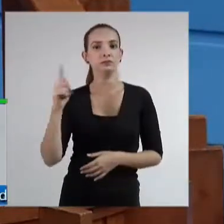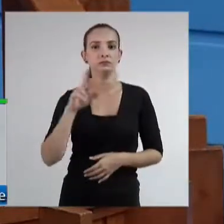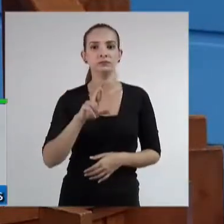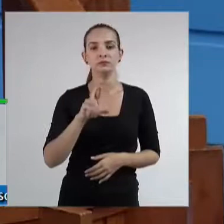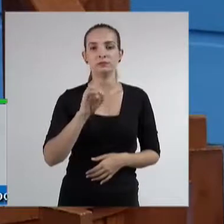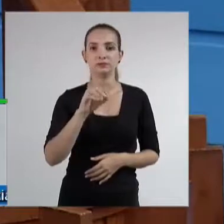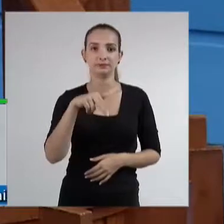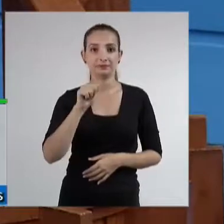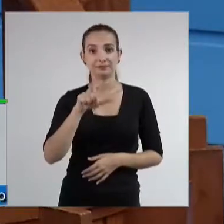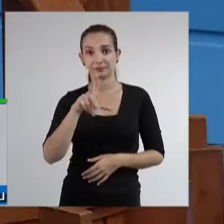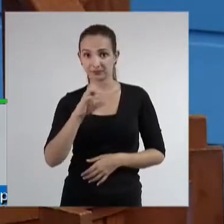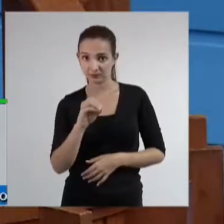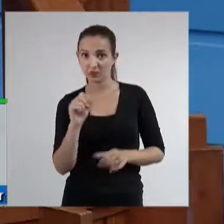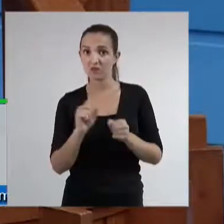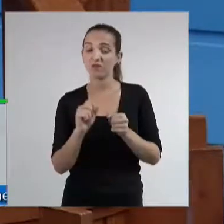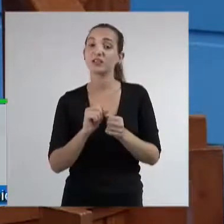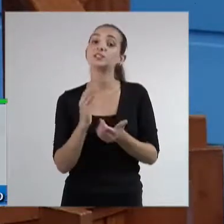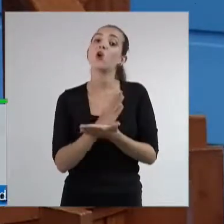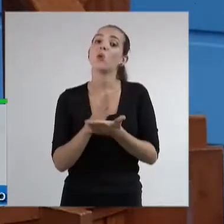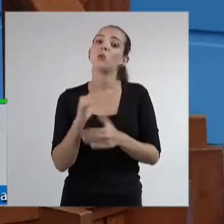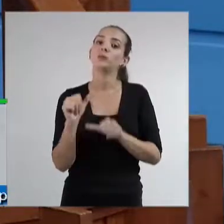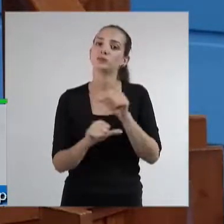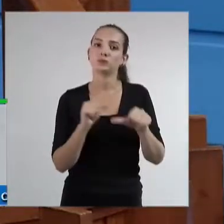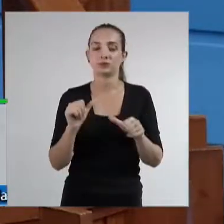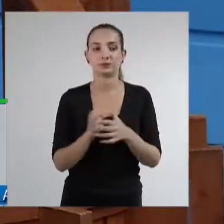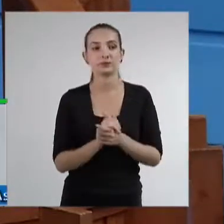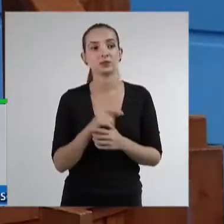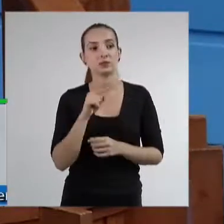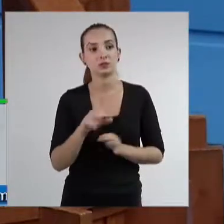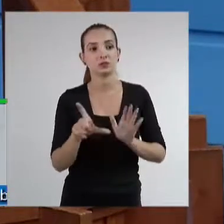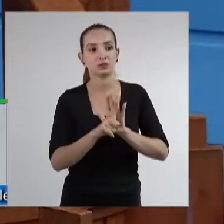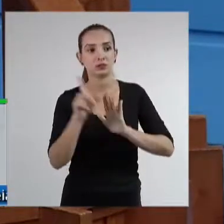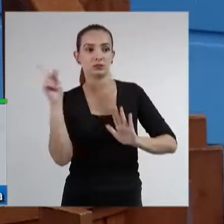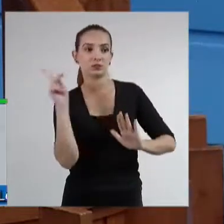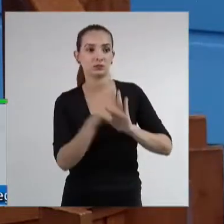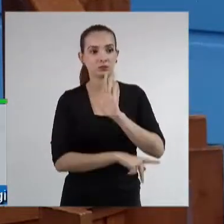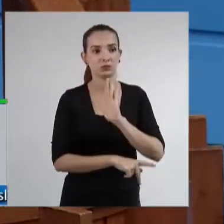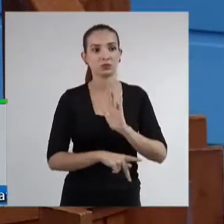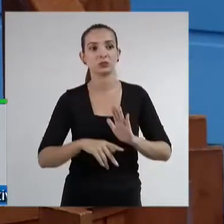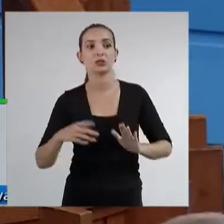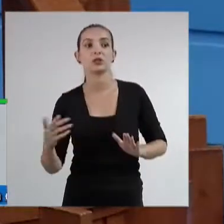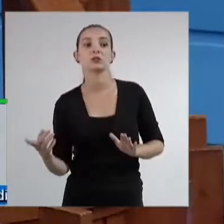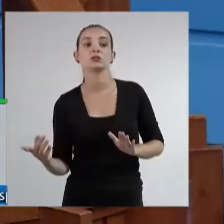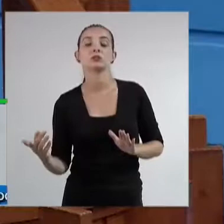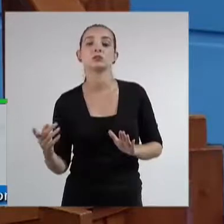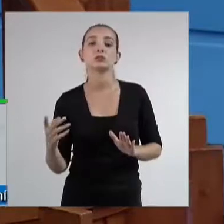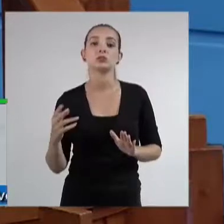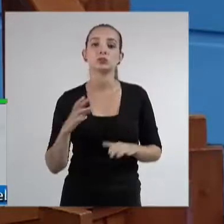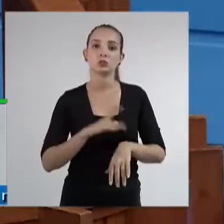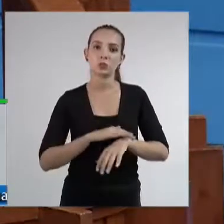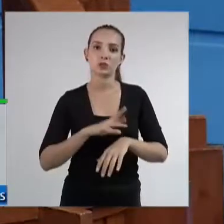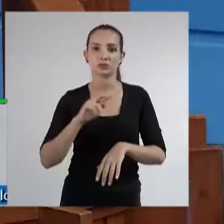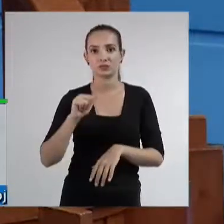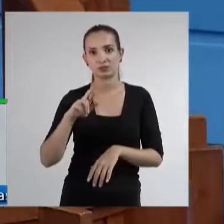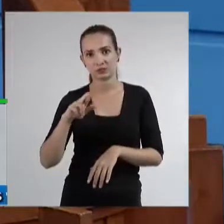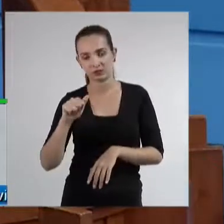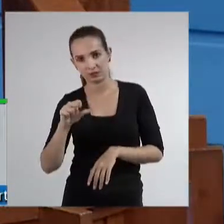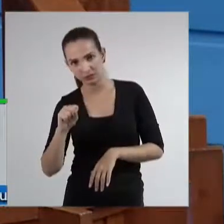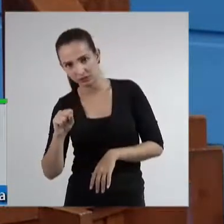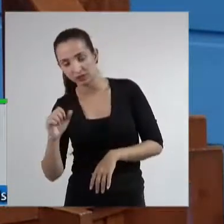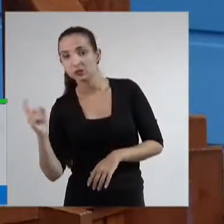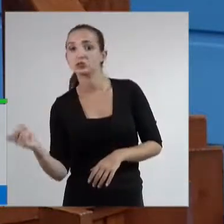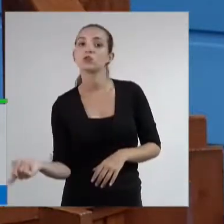algumas modificações e este Programa Nacional de Doenças Raras voltou para a Câmara Federal para ser apreciado e lá está. Já falei com alguns